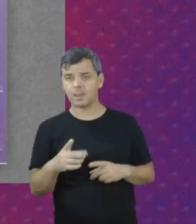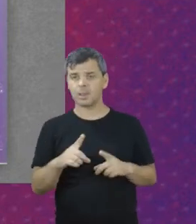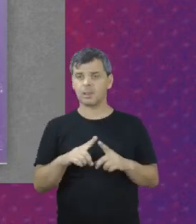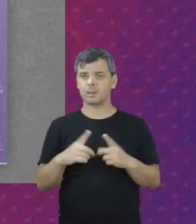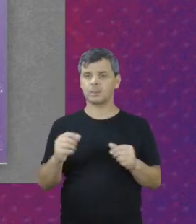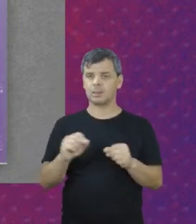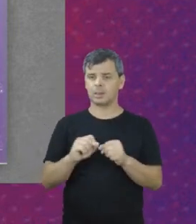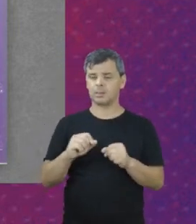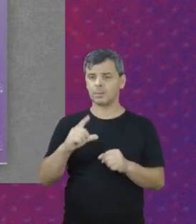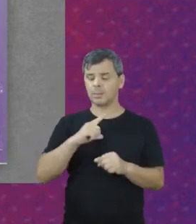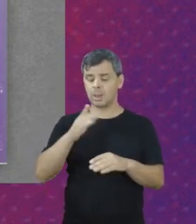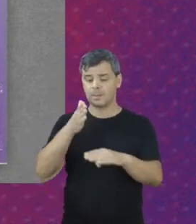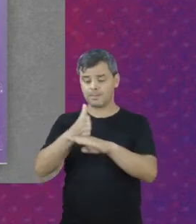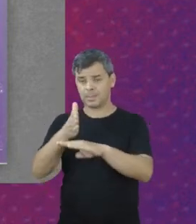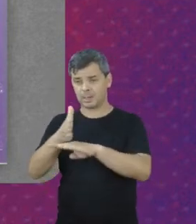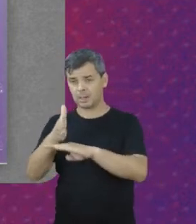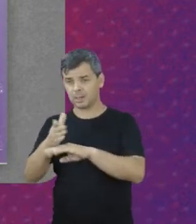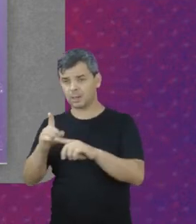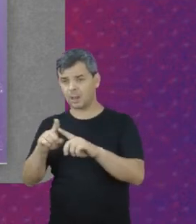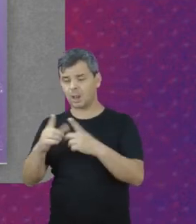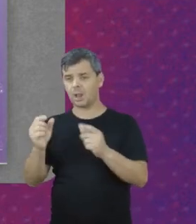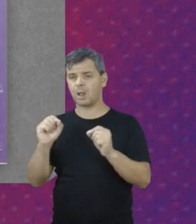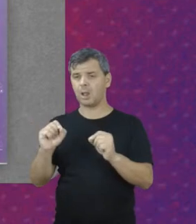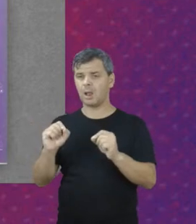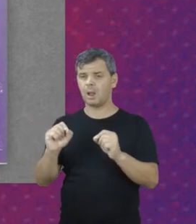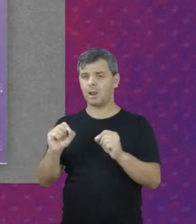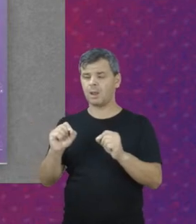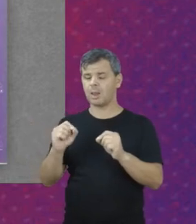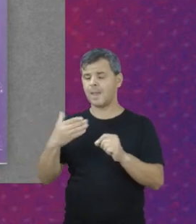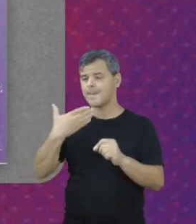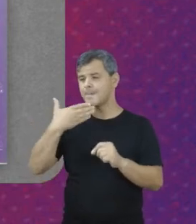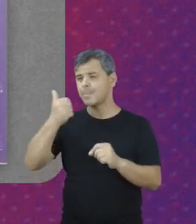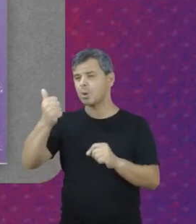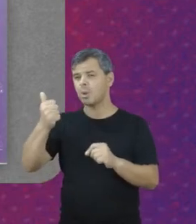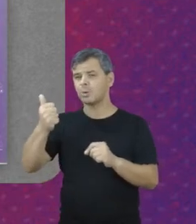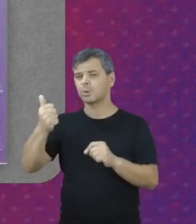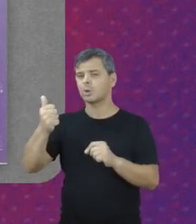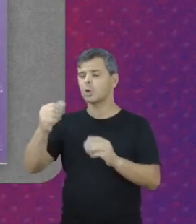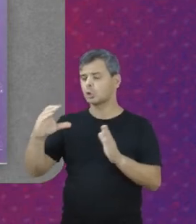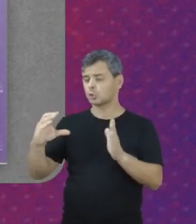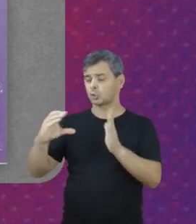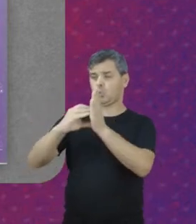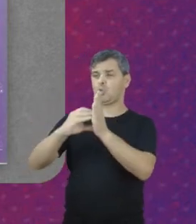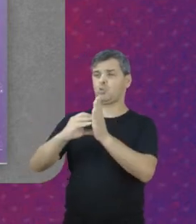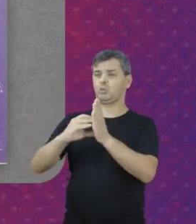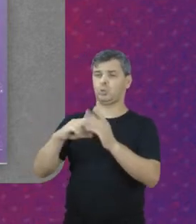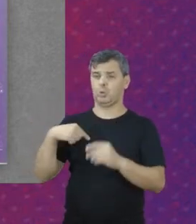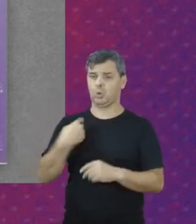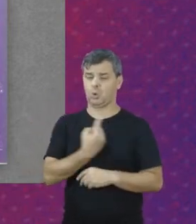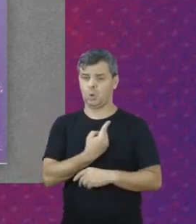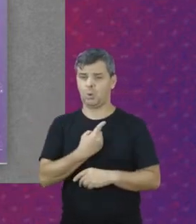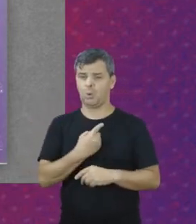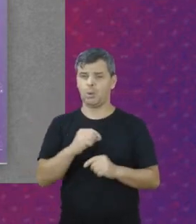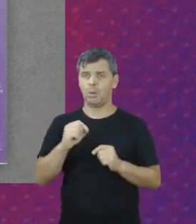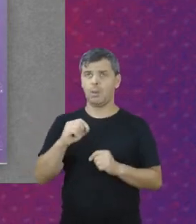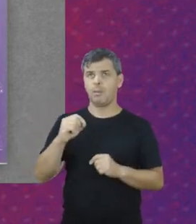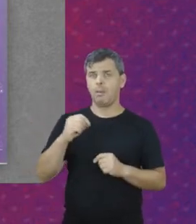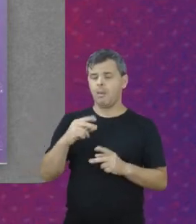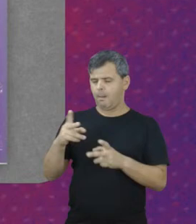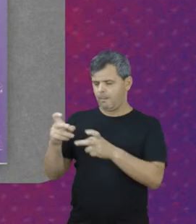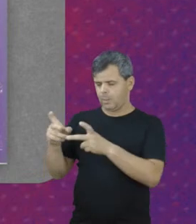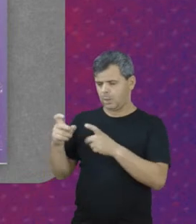para poder ter acesso às melhores notas em concursos. Se a gente for parar para ver